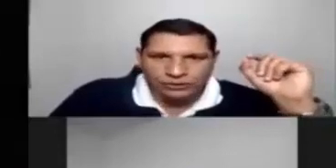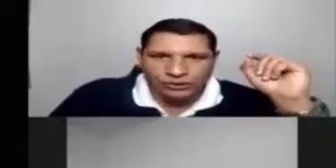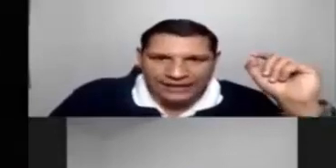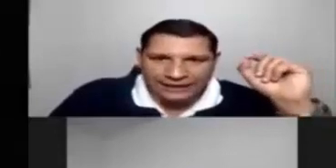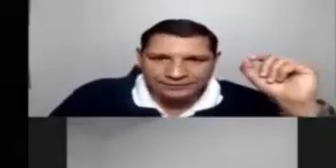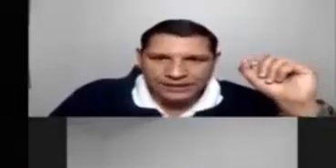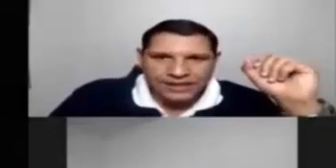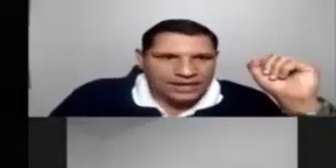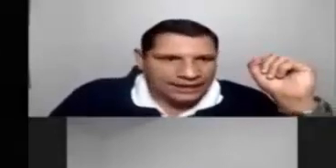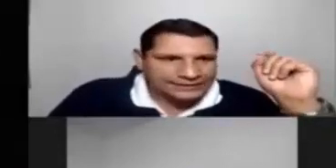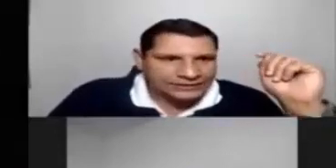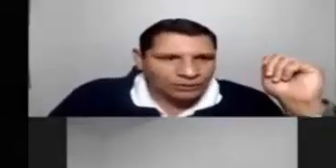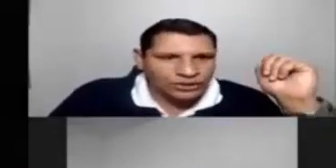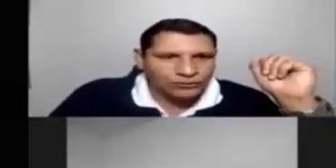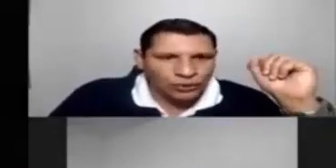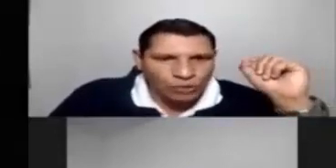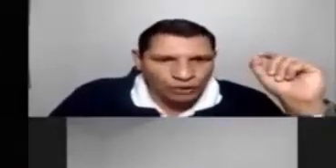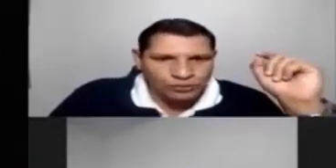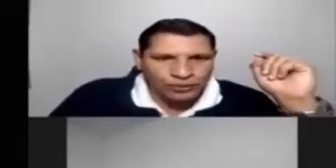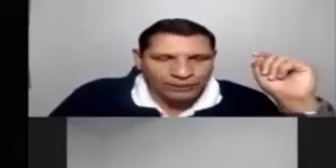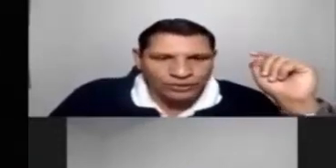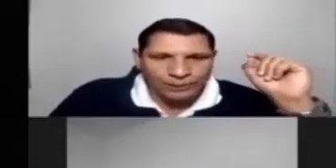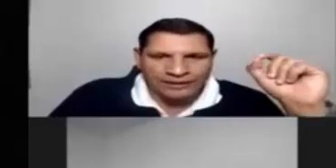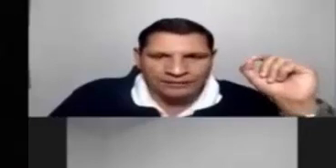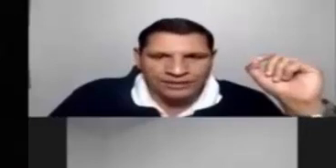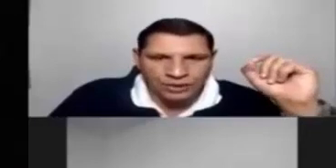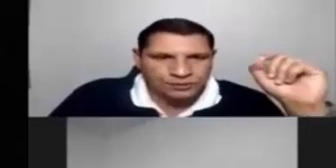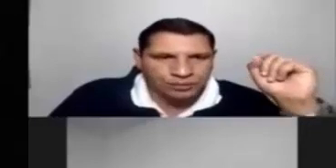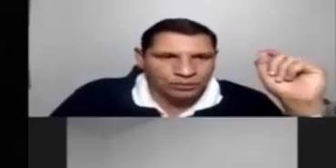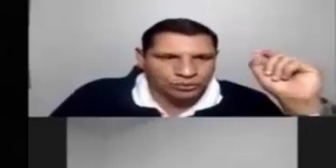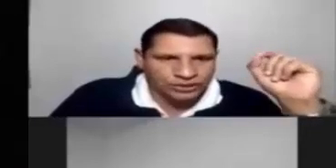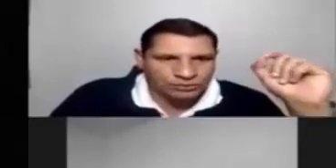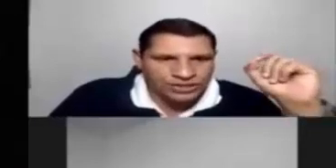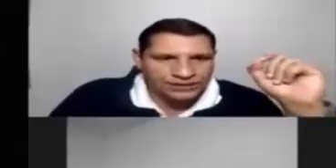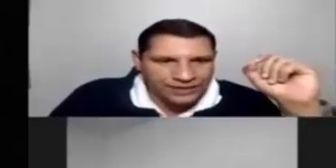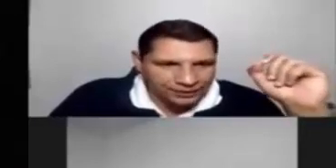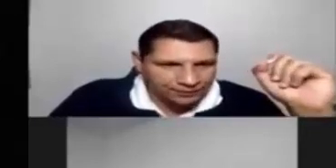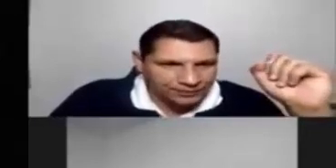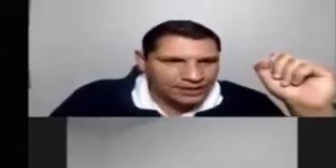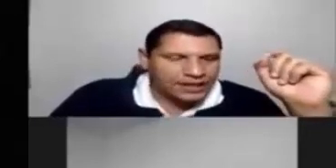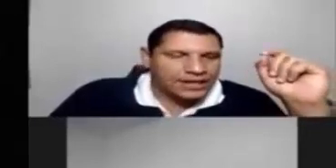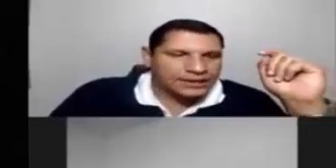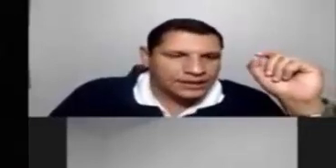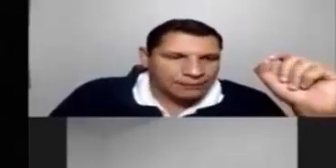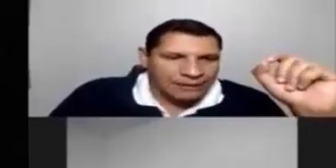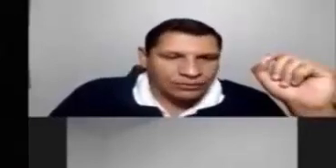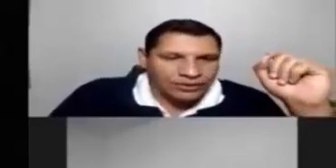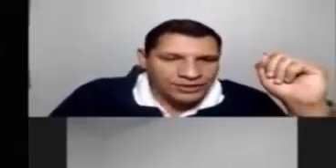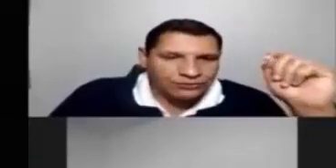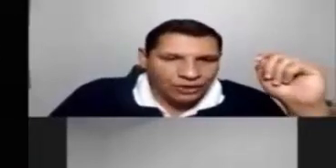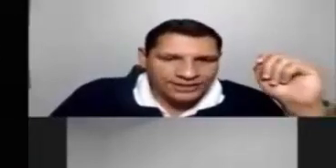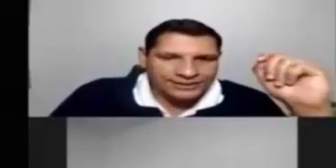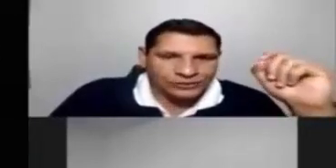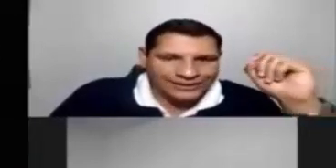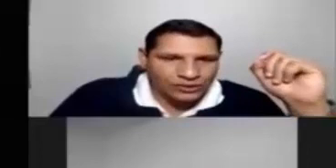debaixo do altar as almas dos que foram mortos por amor da palavra de Deus e por amor do testemunho de que deram. E clamavam com